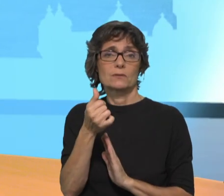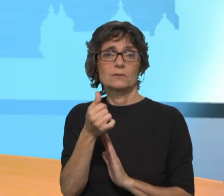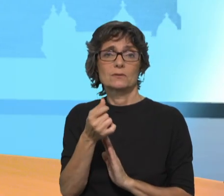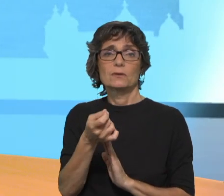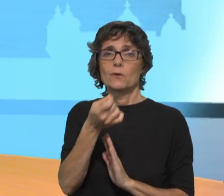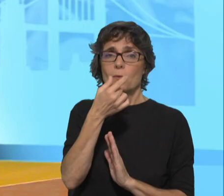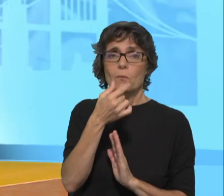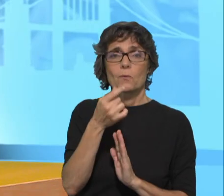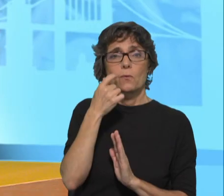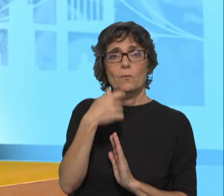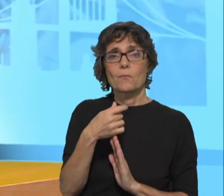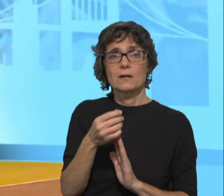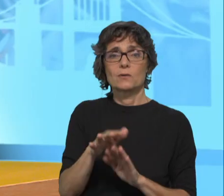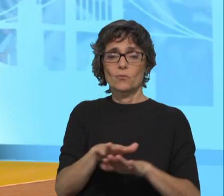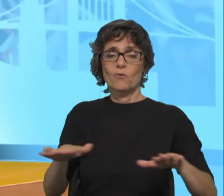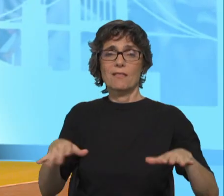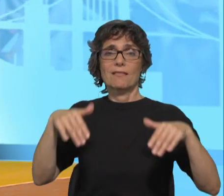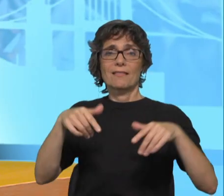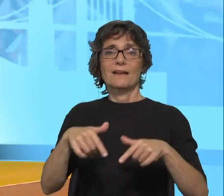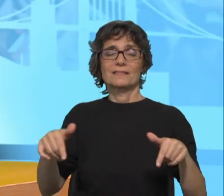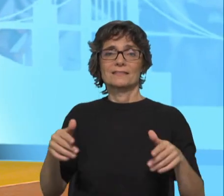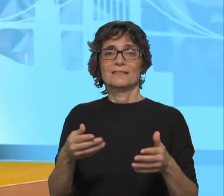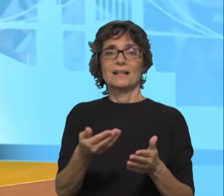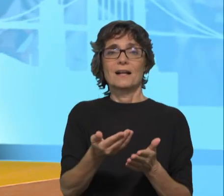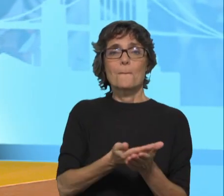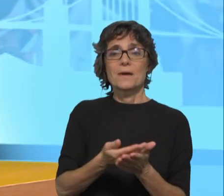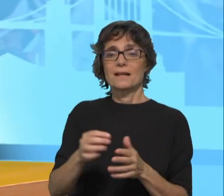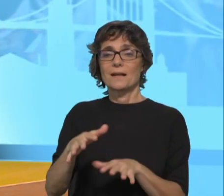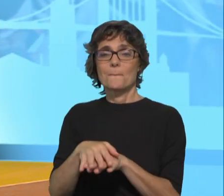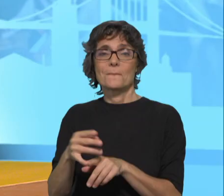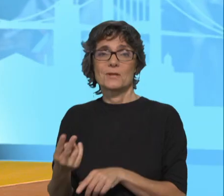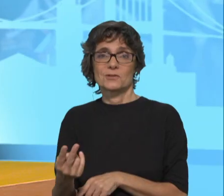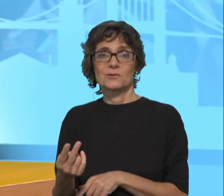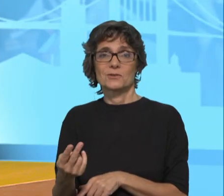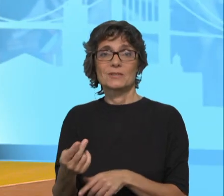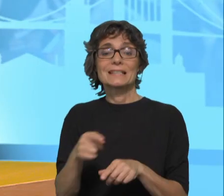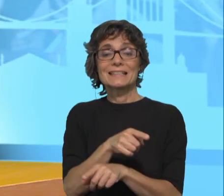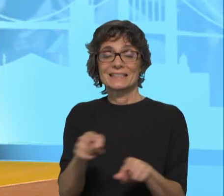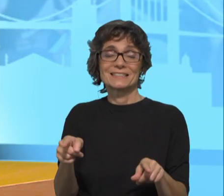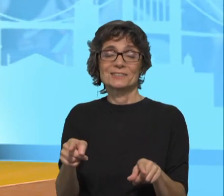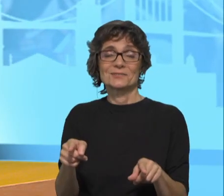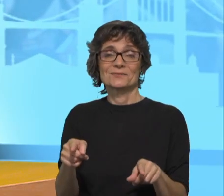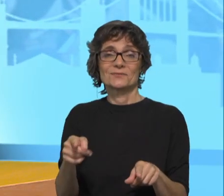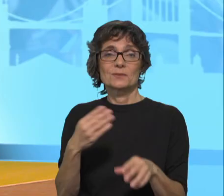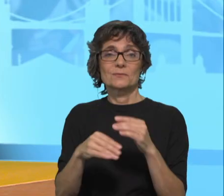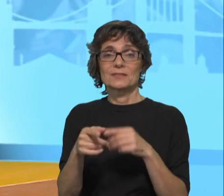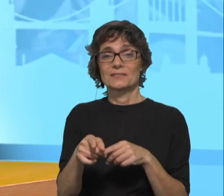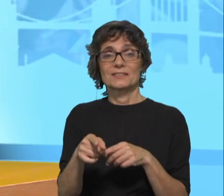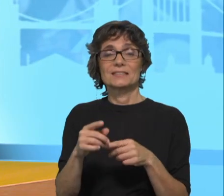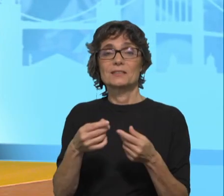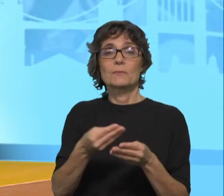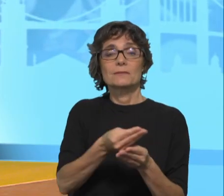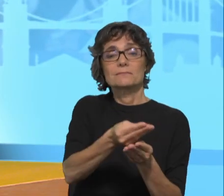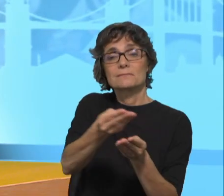nós colocamos sobre o altar esses 5 pães e 2 peixes, permiti dizê-lo assim, e que depois se